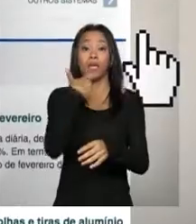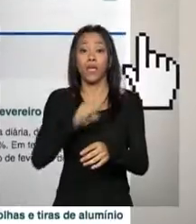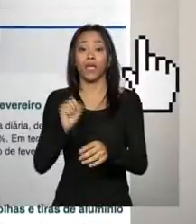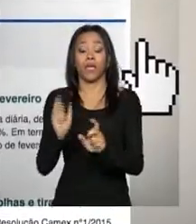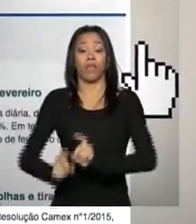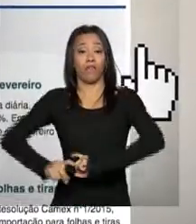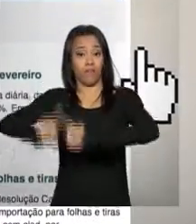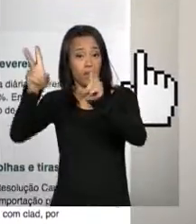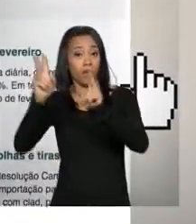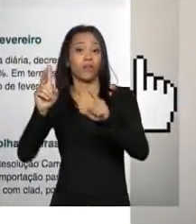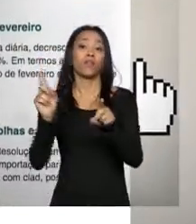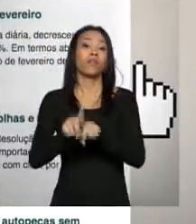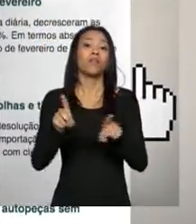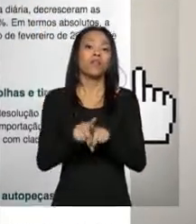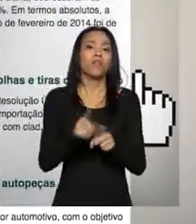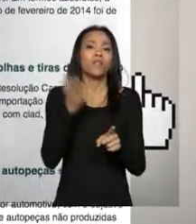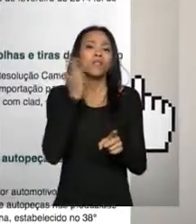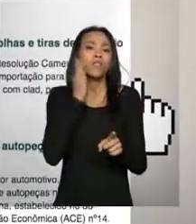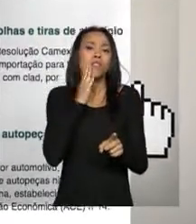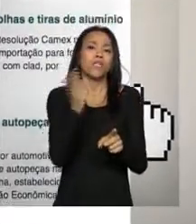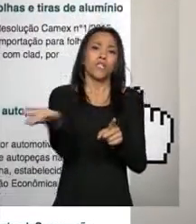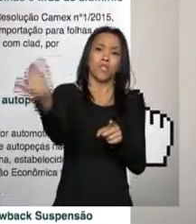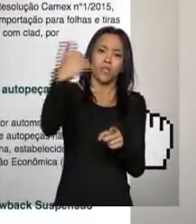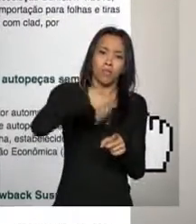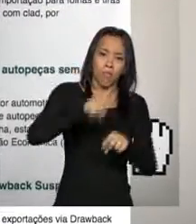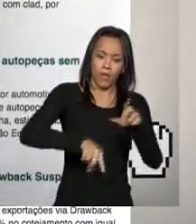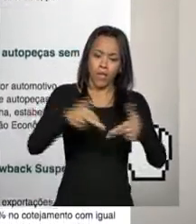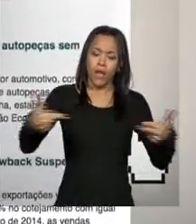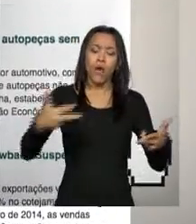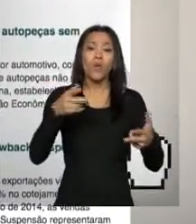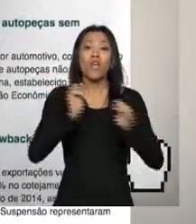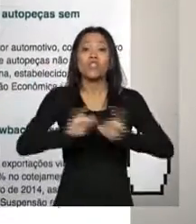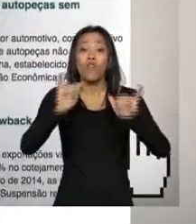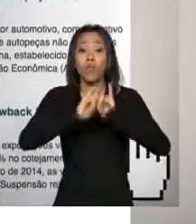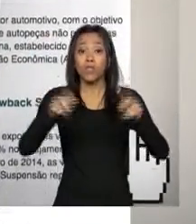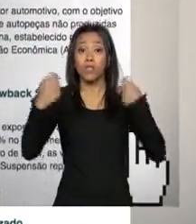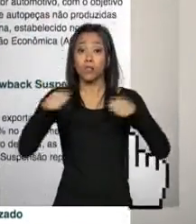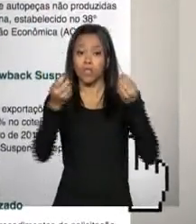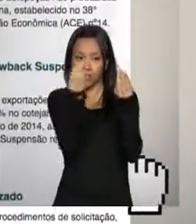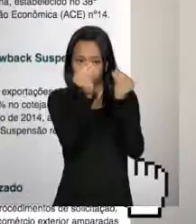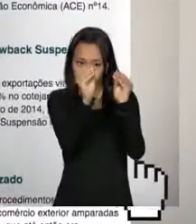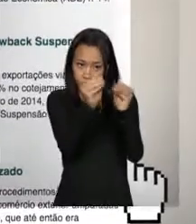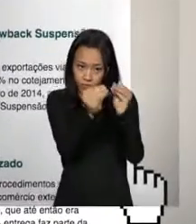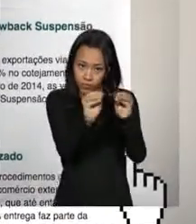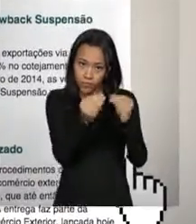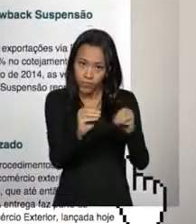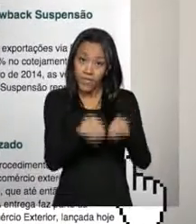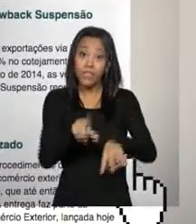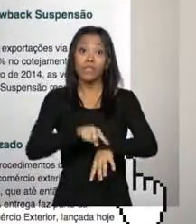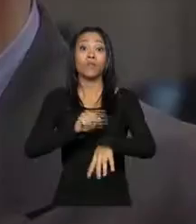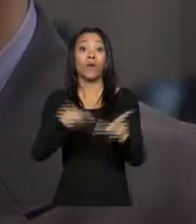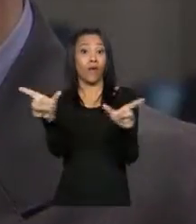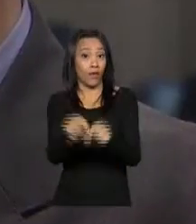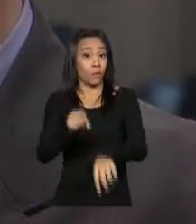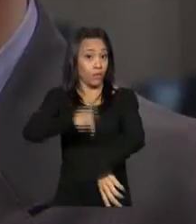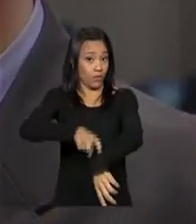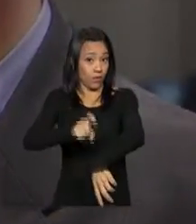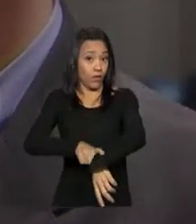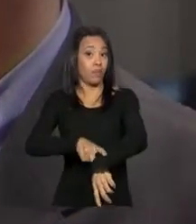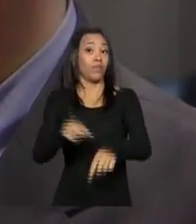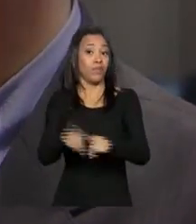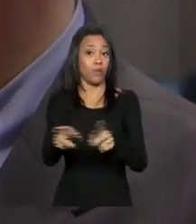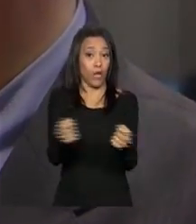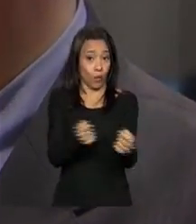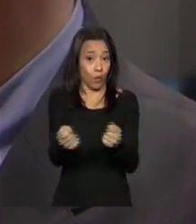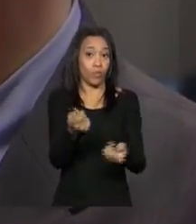exportadores apresentem as informações necessárias de uma só vez, uma economia de tempo e dinheiro. O objetivo do